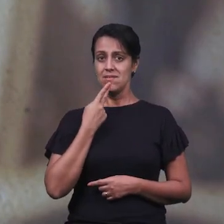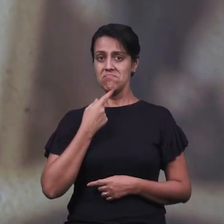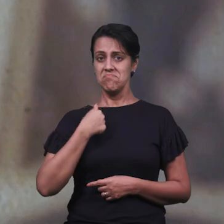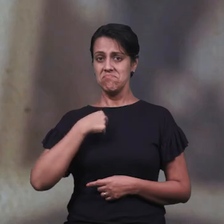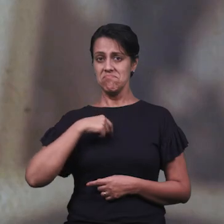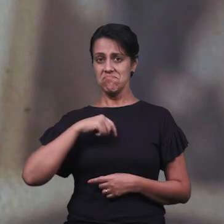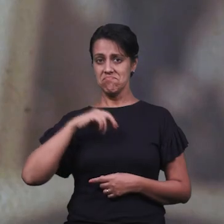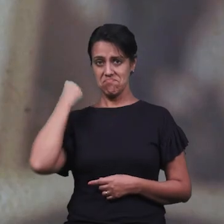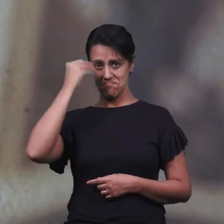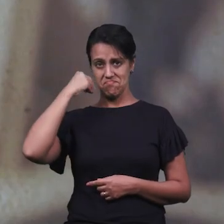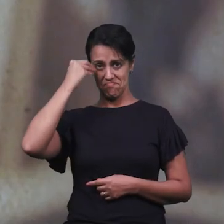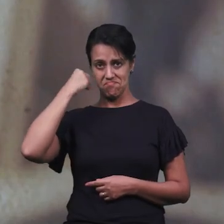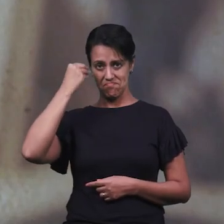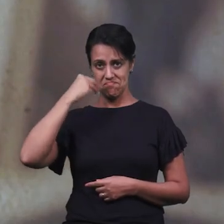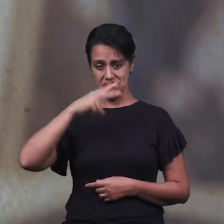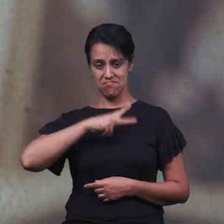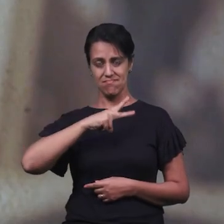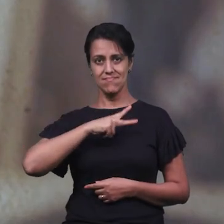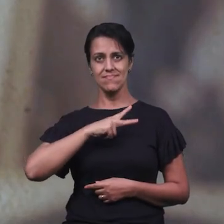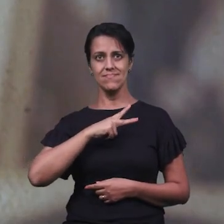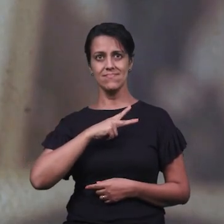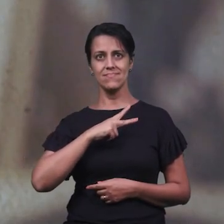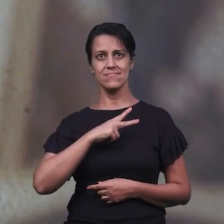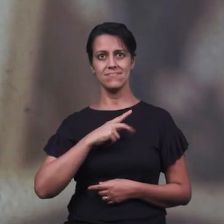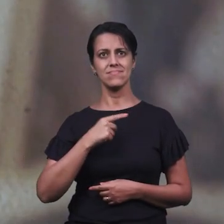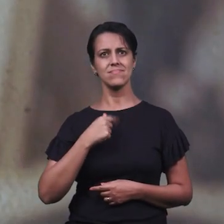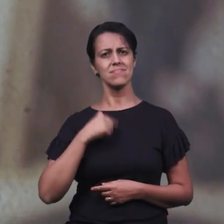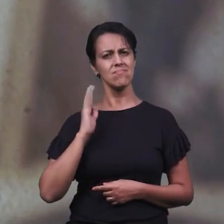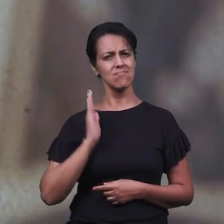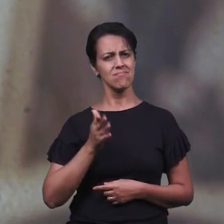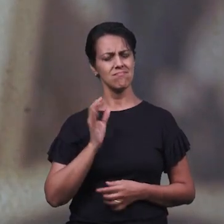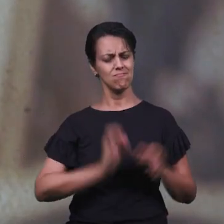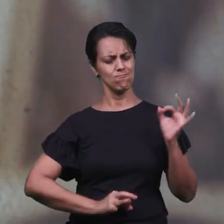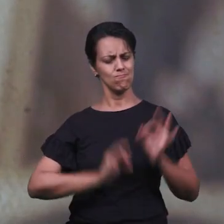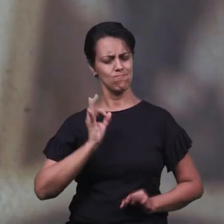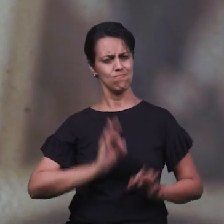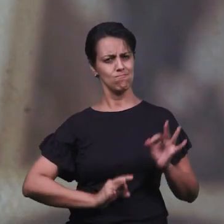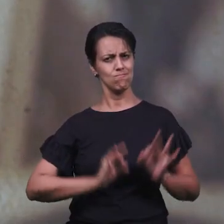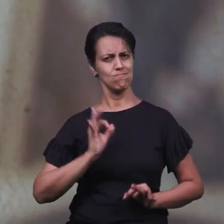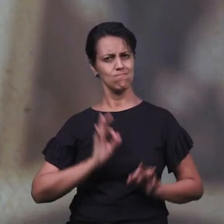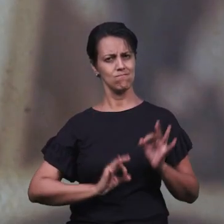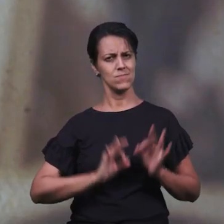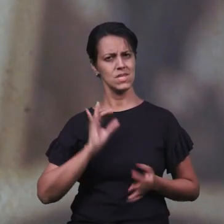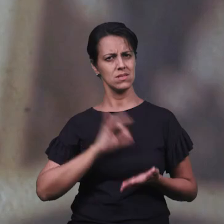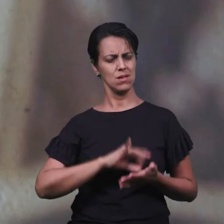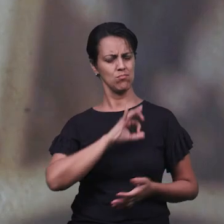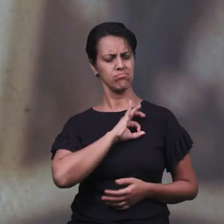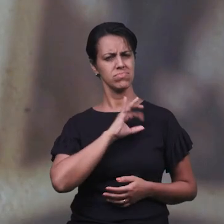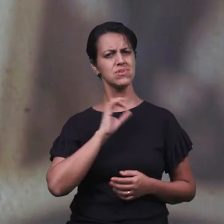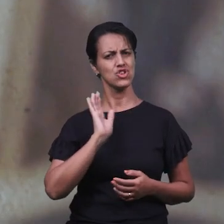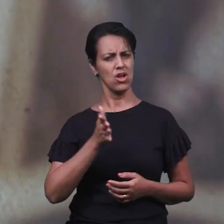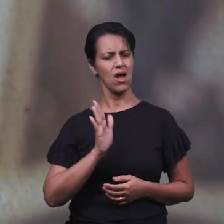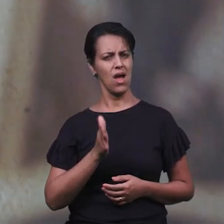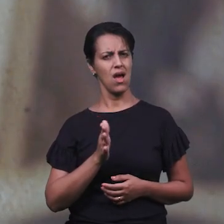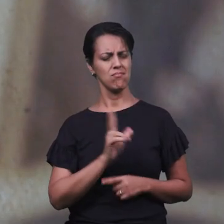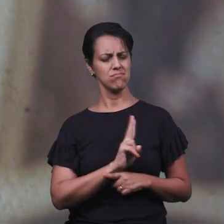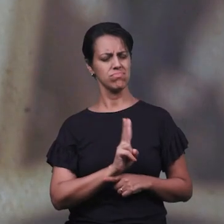né? Eu, por muitos anos, fui oficial de justiça. E quantas vezes